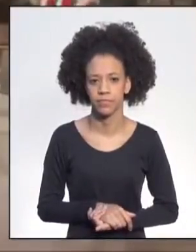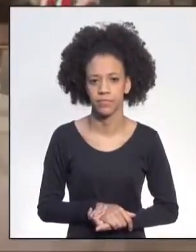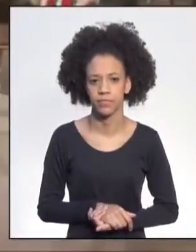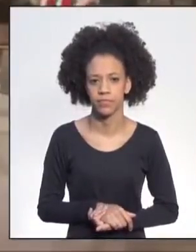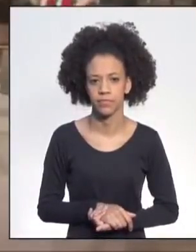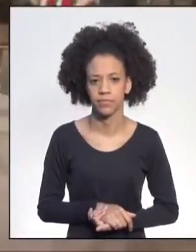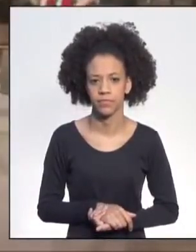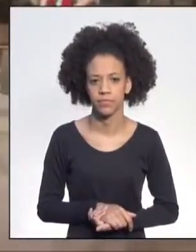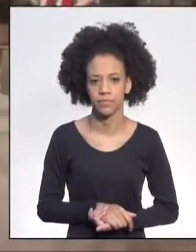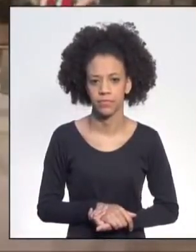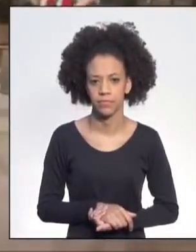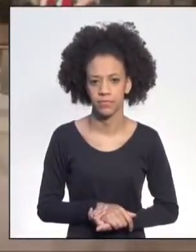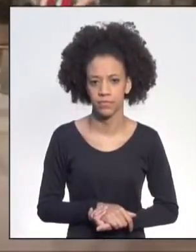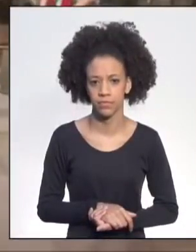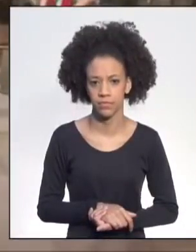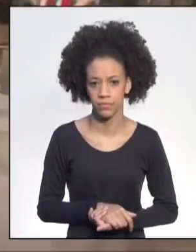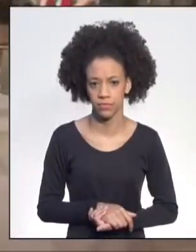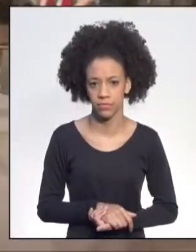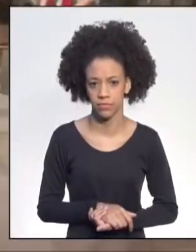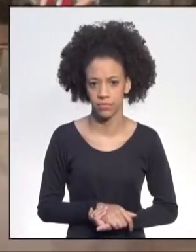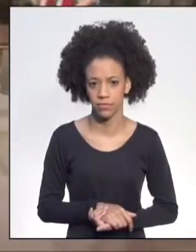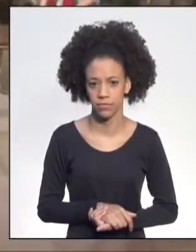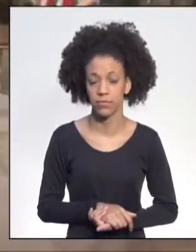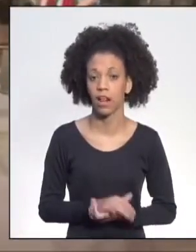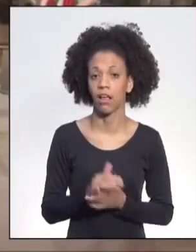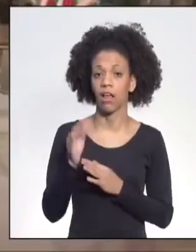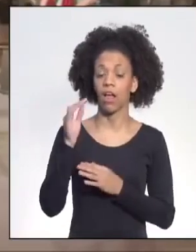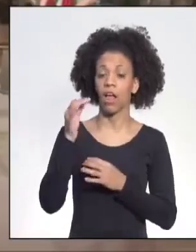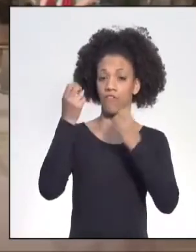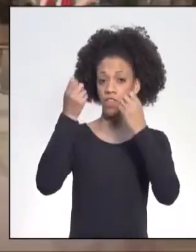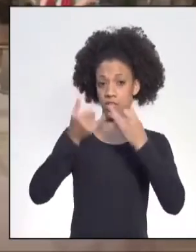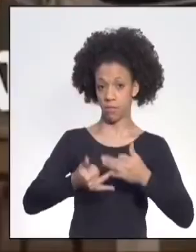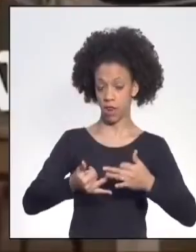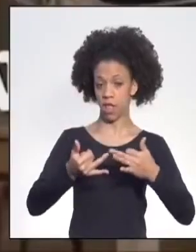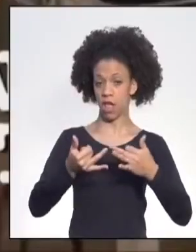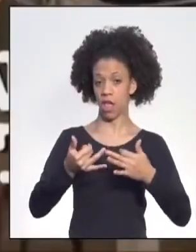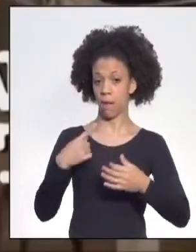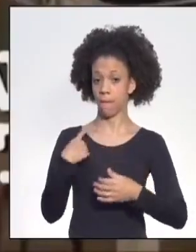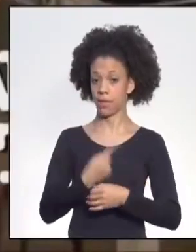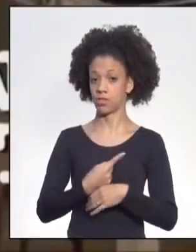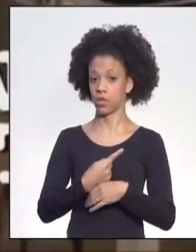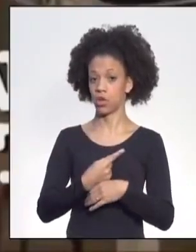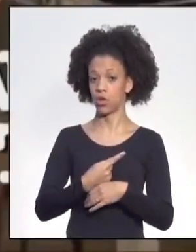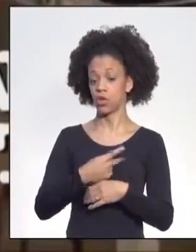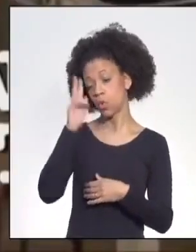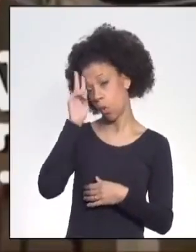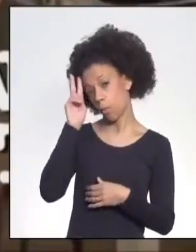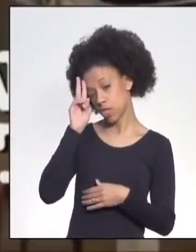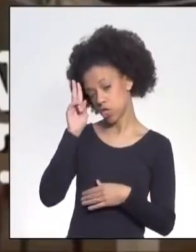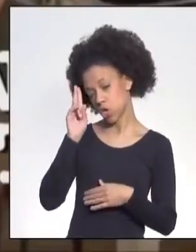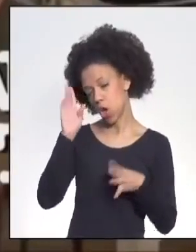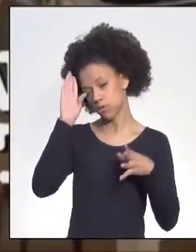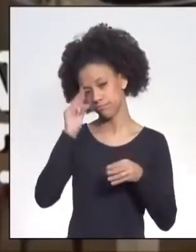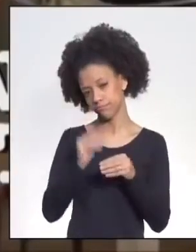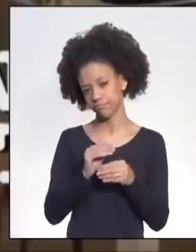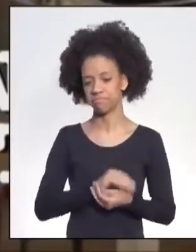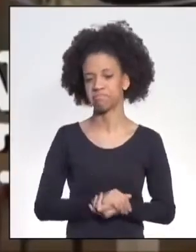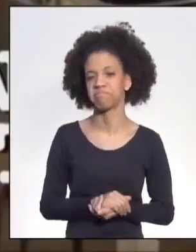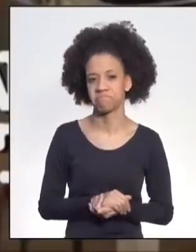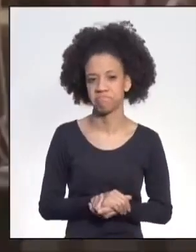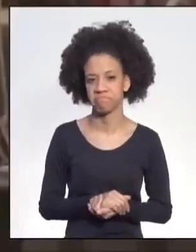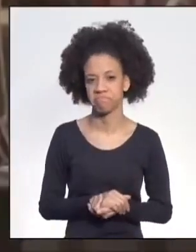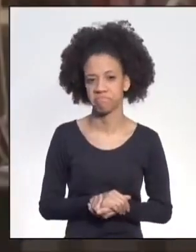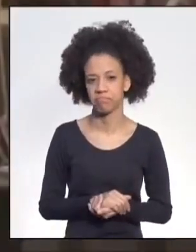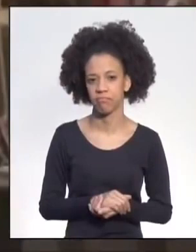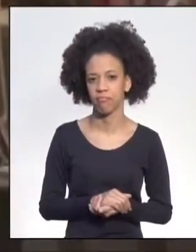Je m'en vais vous raconter cette petite histoire. Ele vai contar pra gente essa pequena história. Cette histoire qui est l'histoire d'un